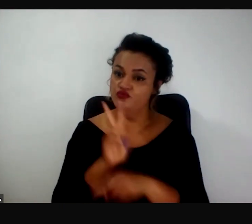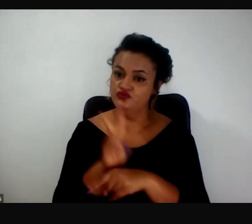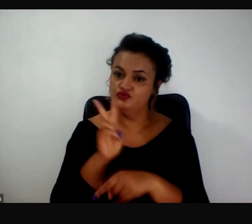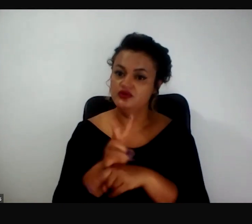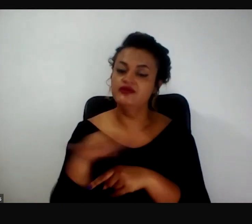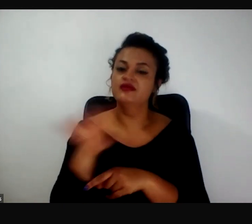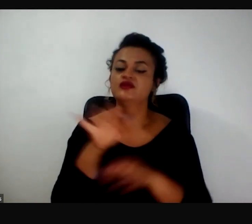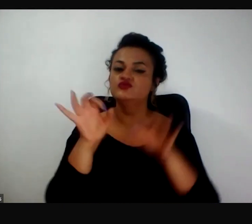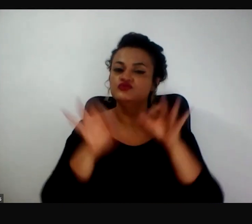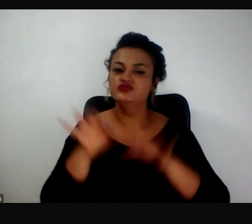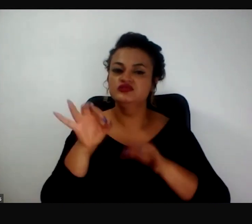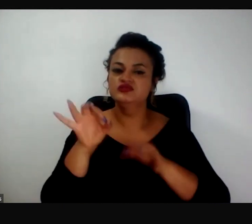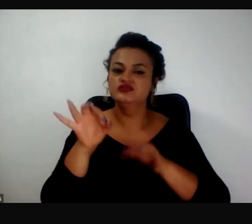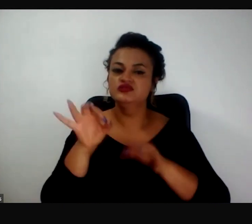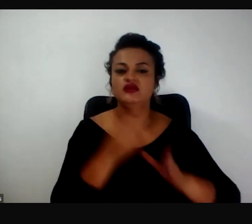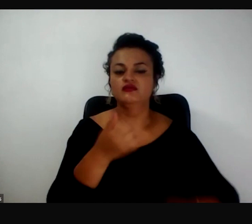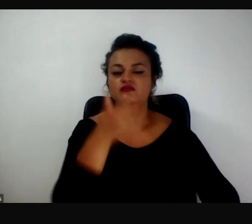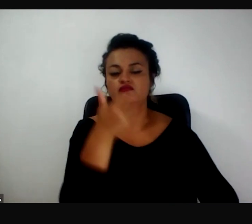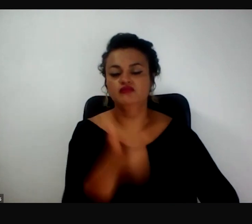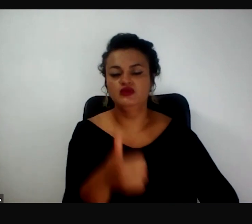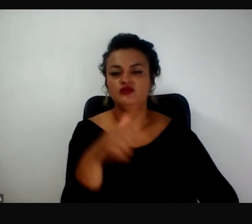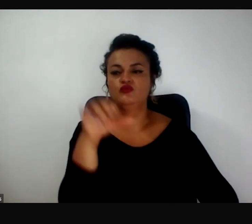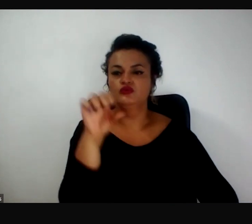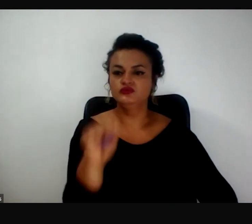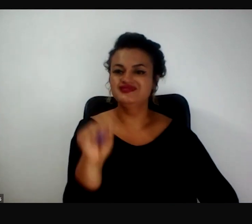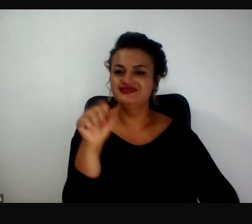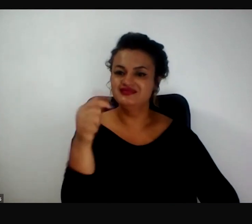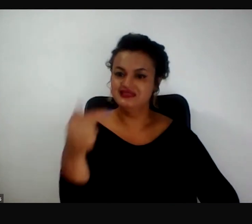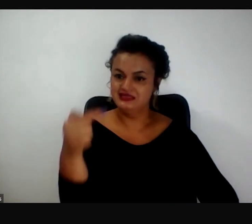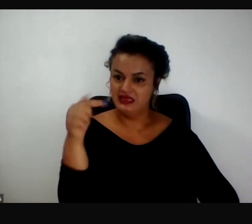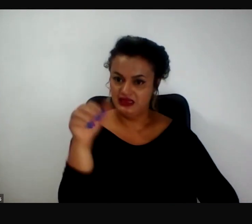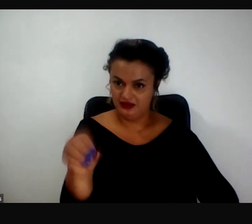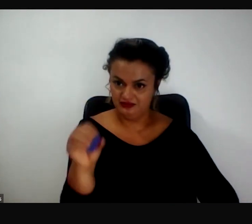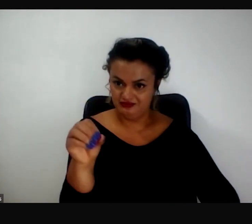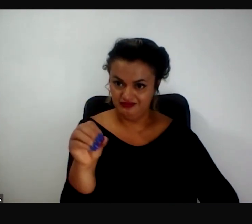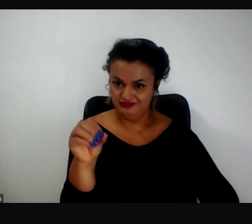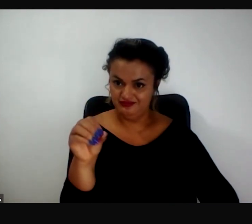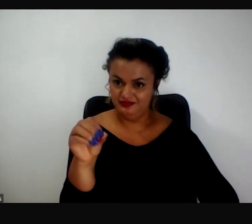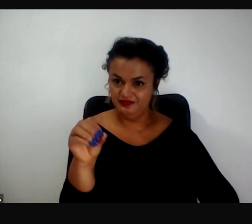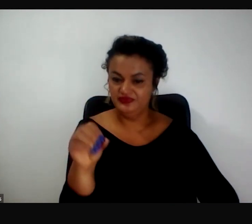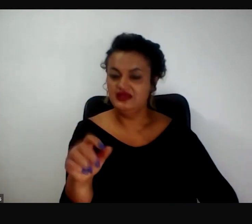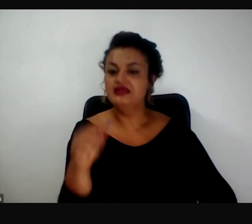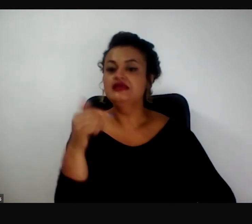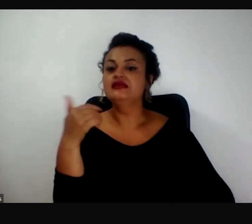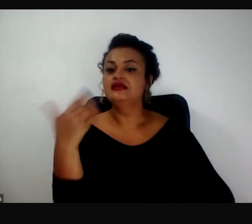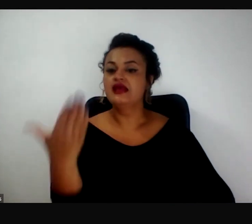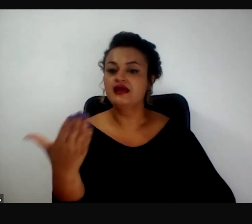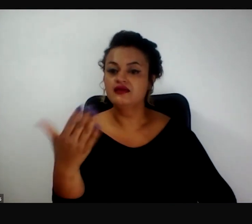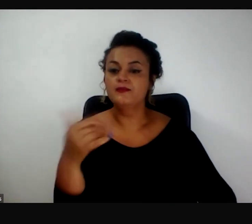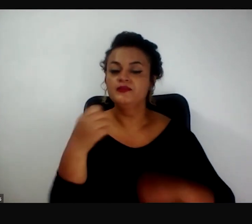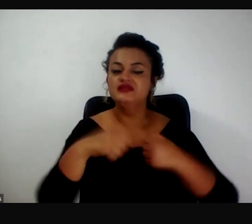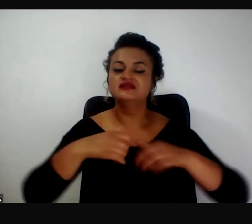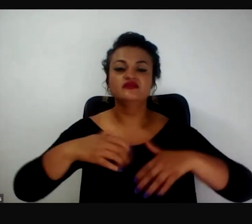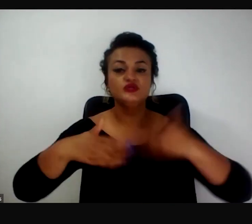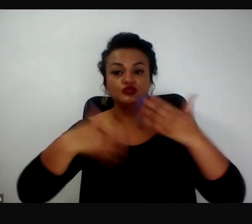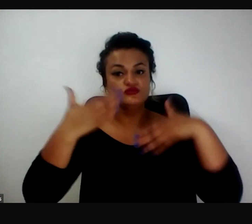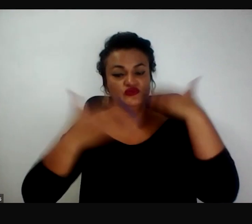de 1870. Depois da Constituição precisávamos um desenvolvimento